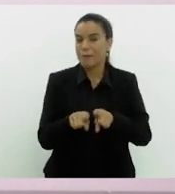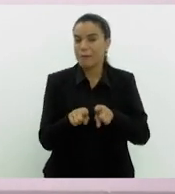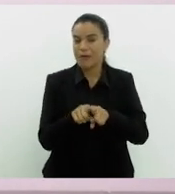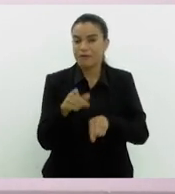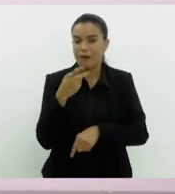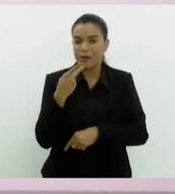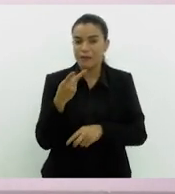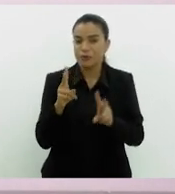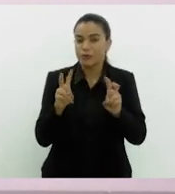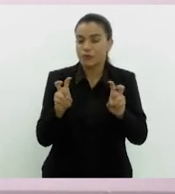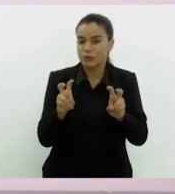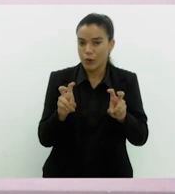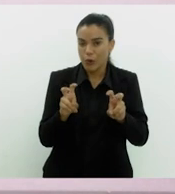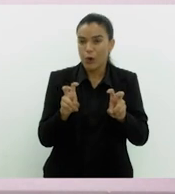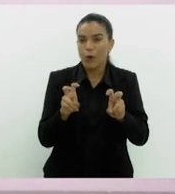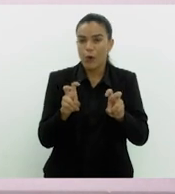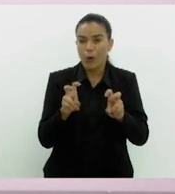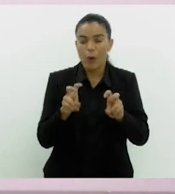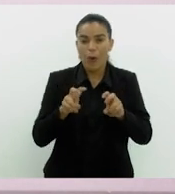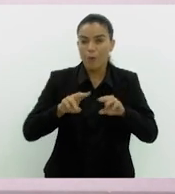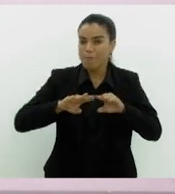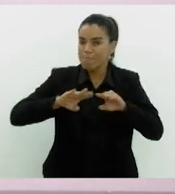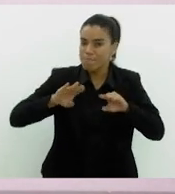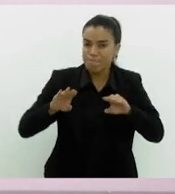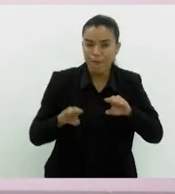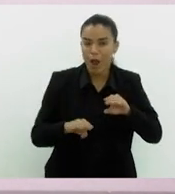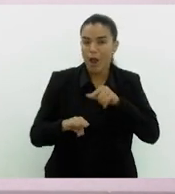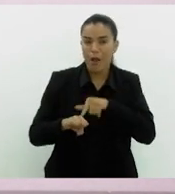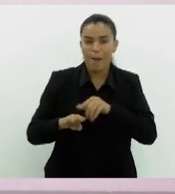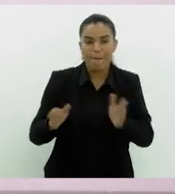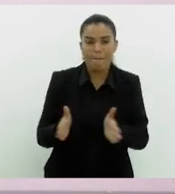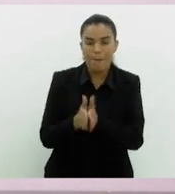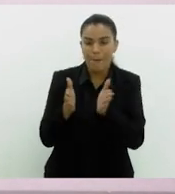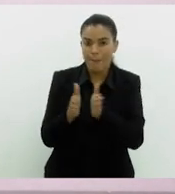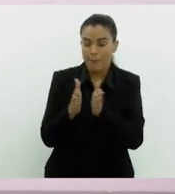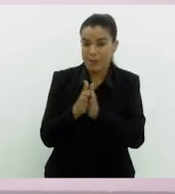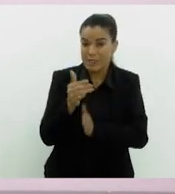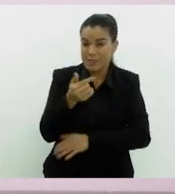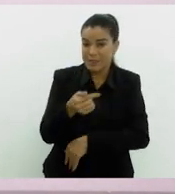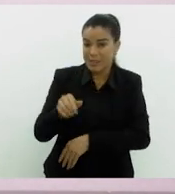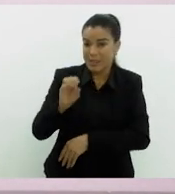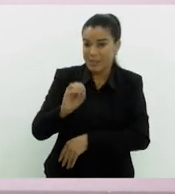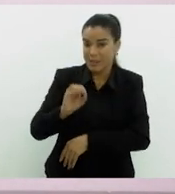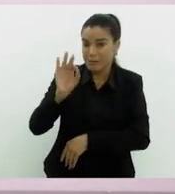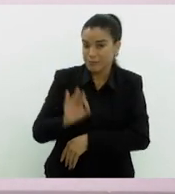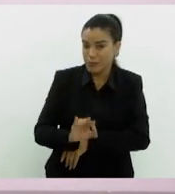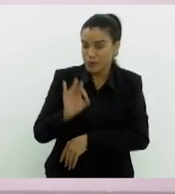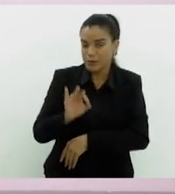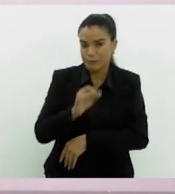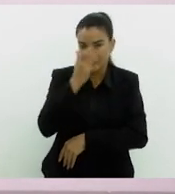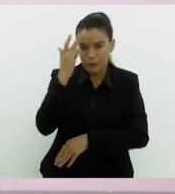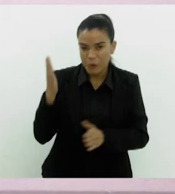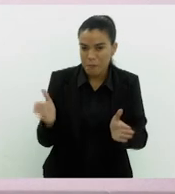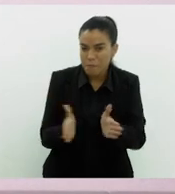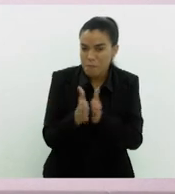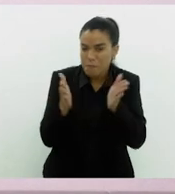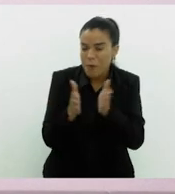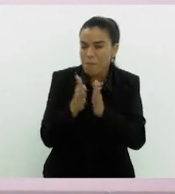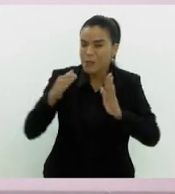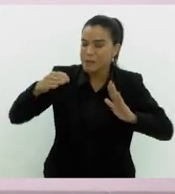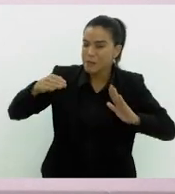também de status de extrema pobreza. 70% das mulheres em pobreza ou extrema